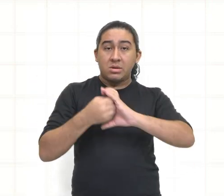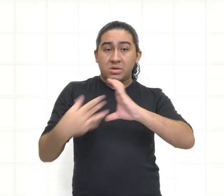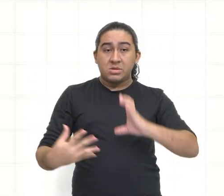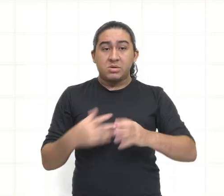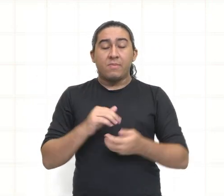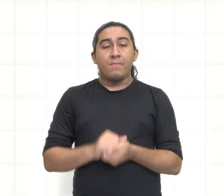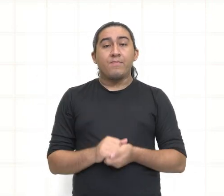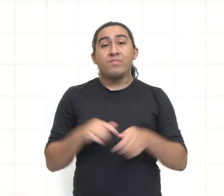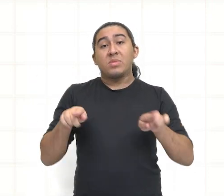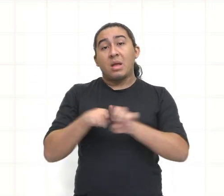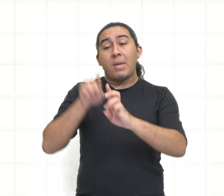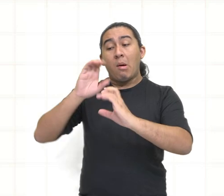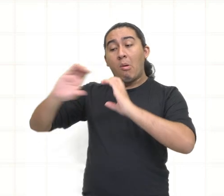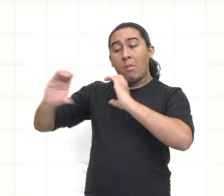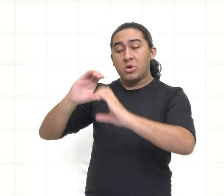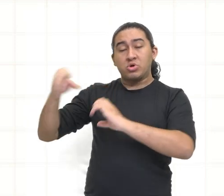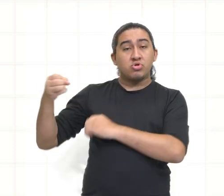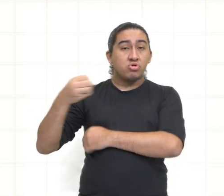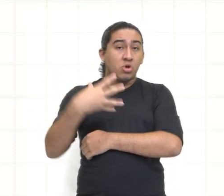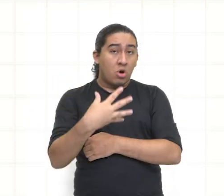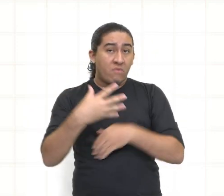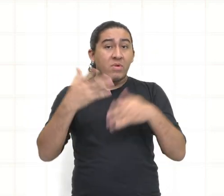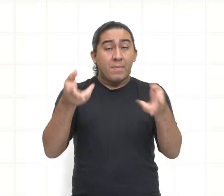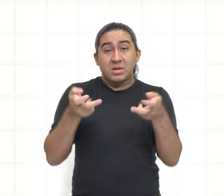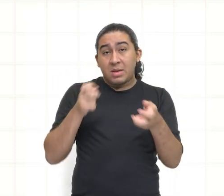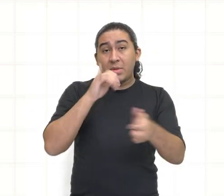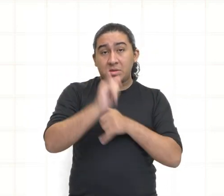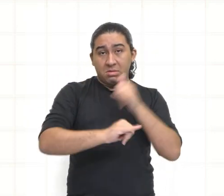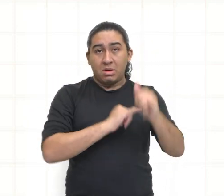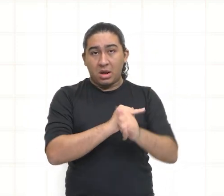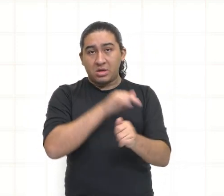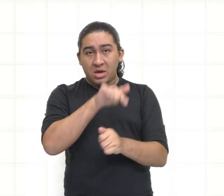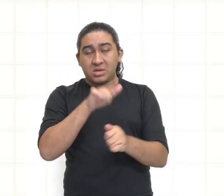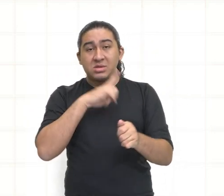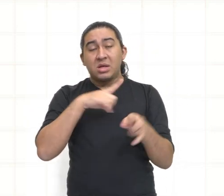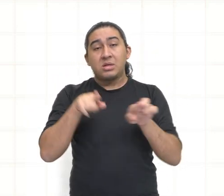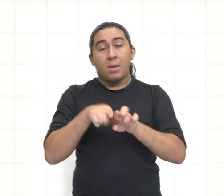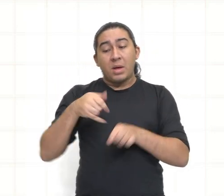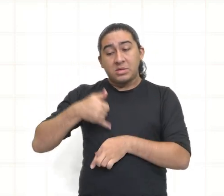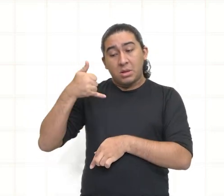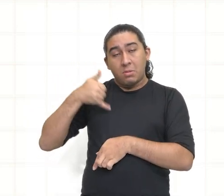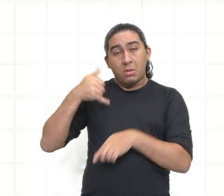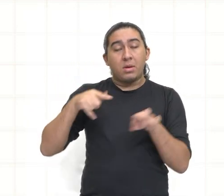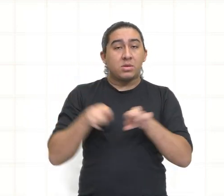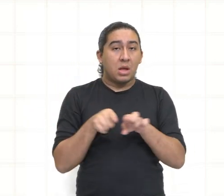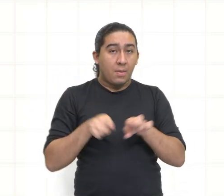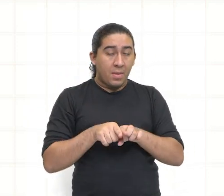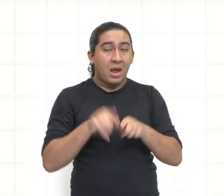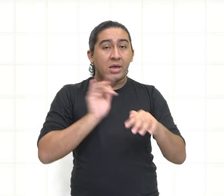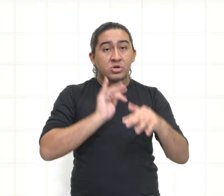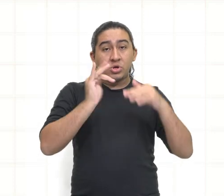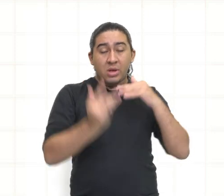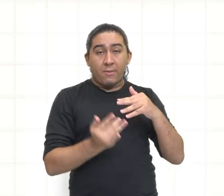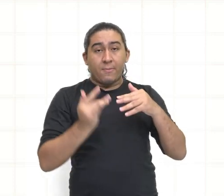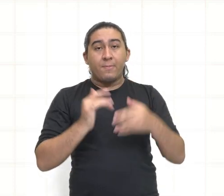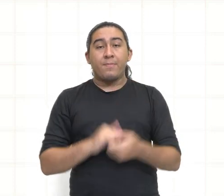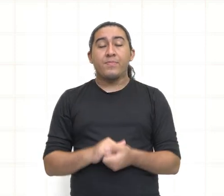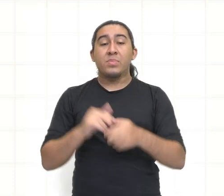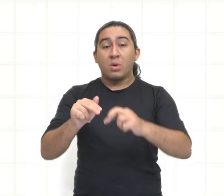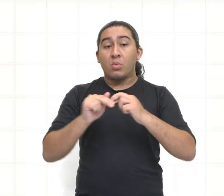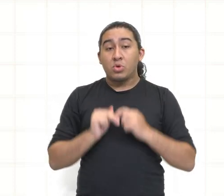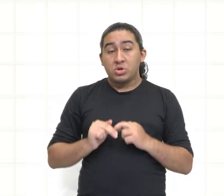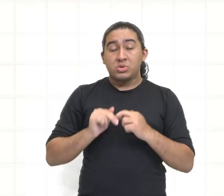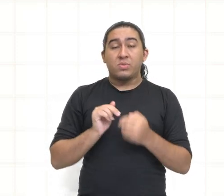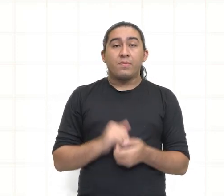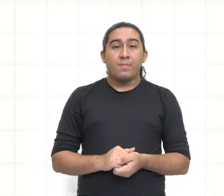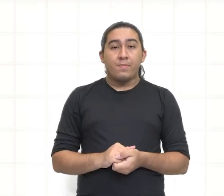Inovação e comunicação. Vamos verificar a questão da internet, smartphones e redes sociais. Nesse caso aqui,